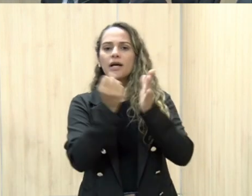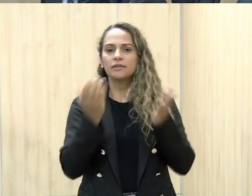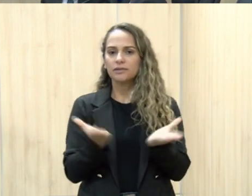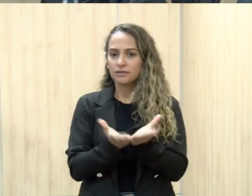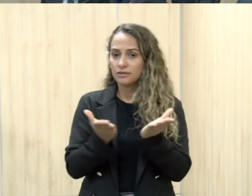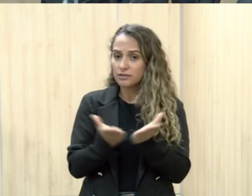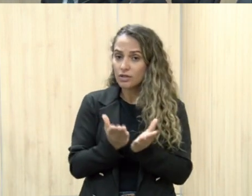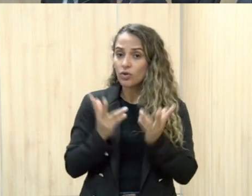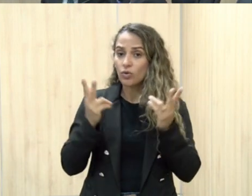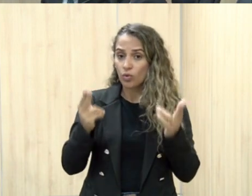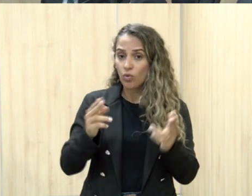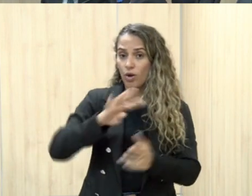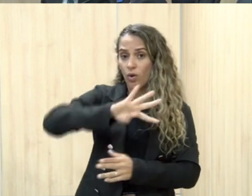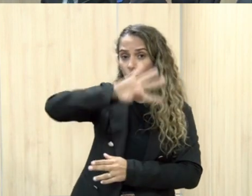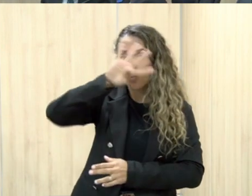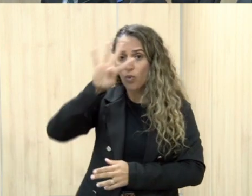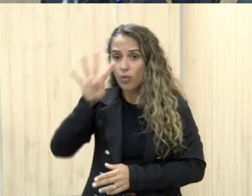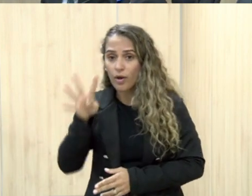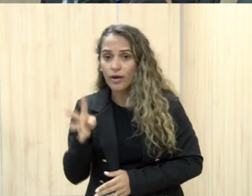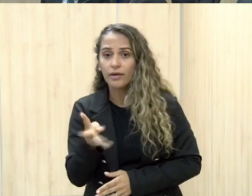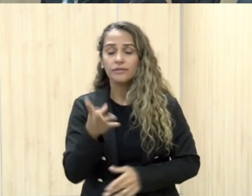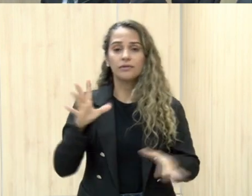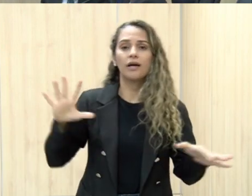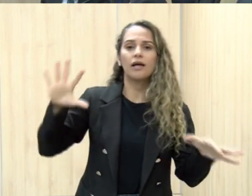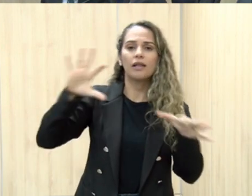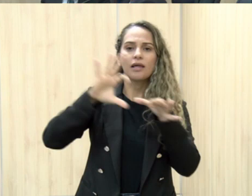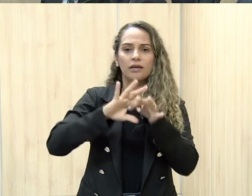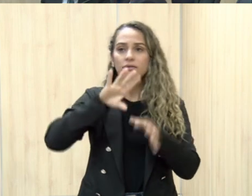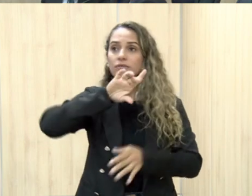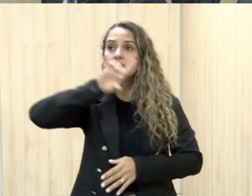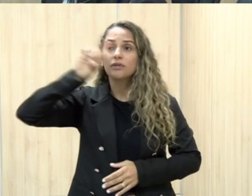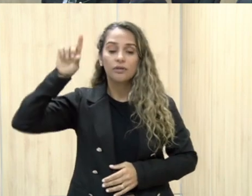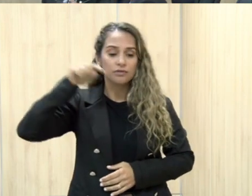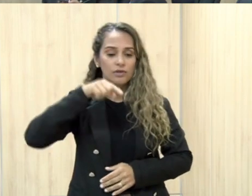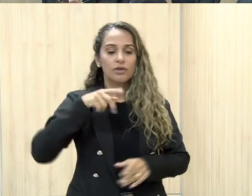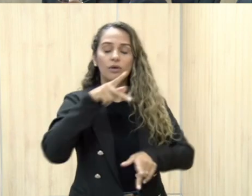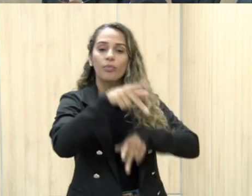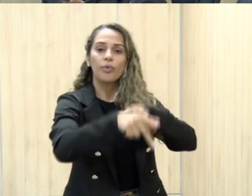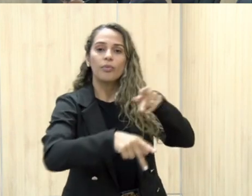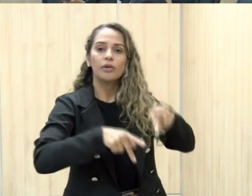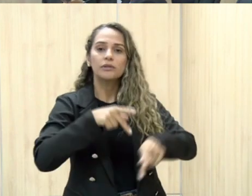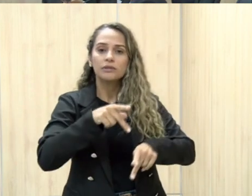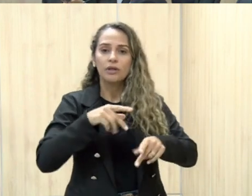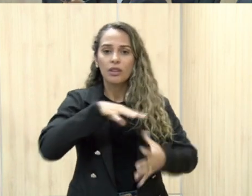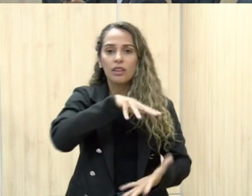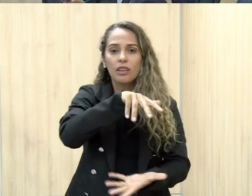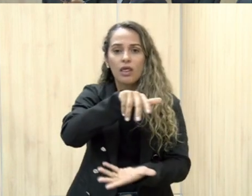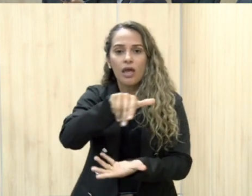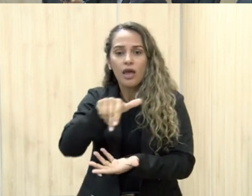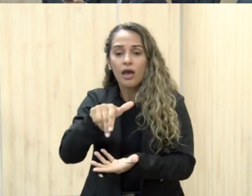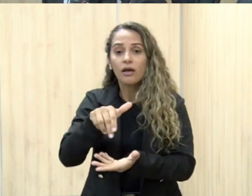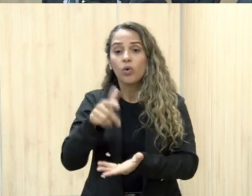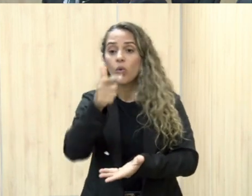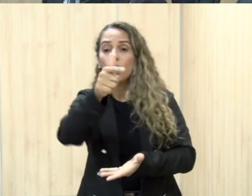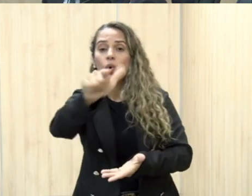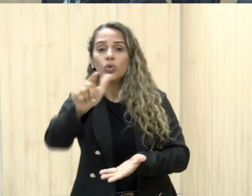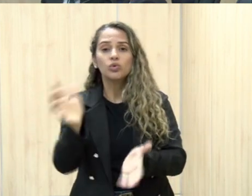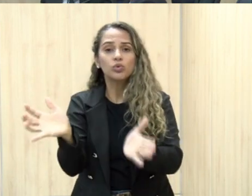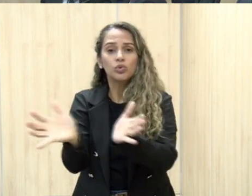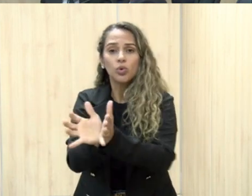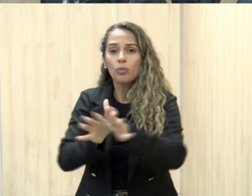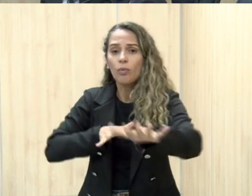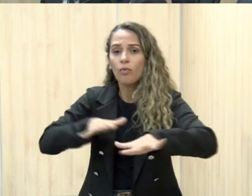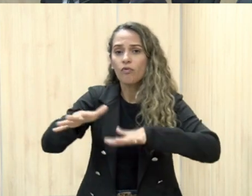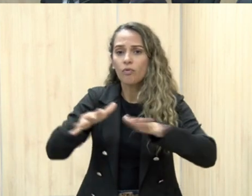como arco-íris Aliança de Deus com os homens na terra são surrupiados por